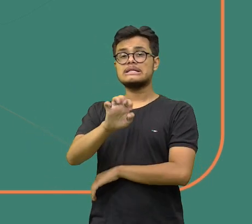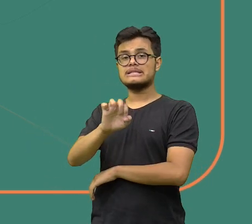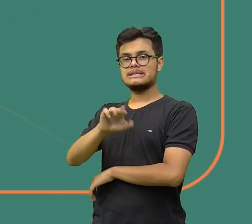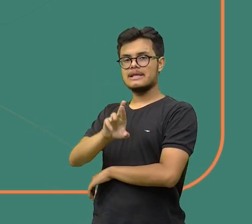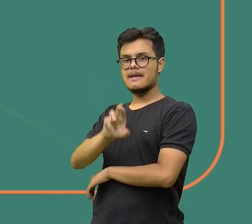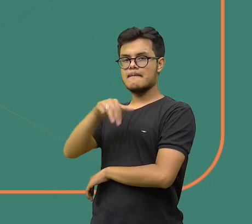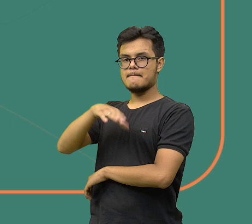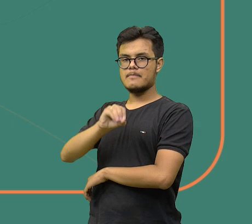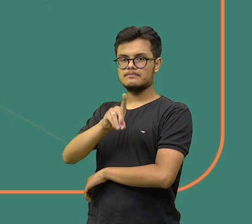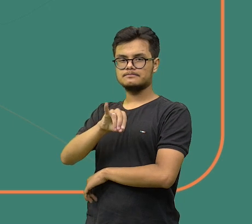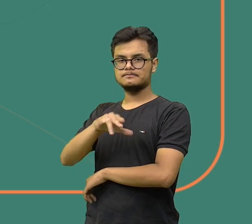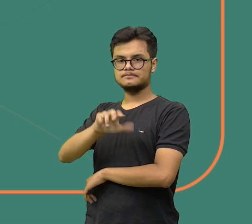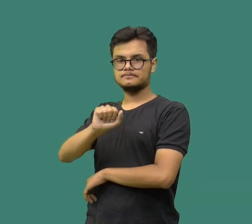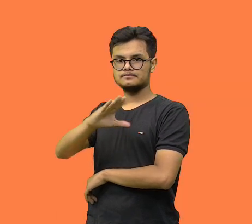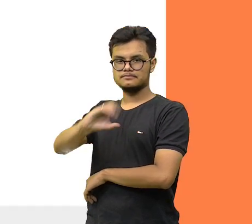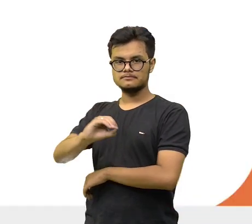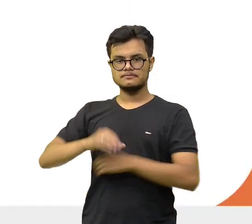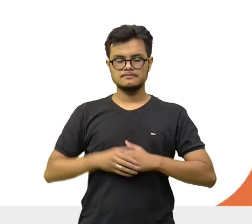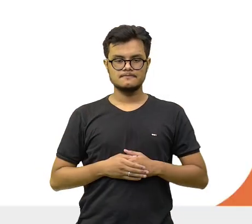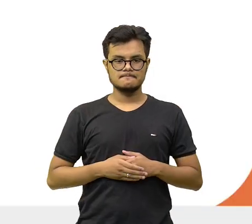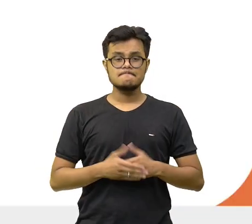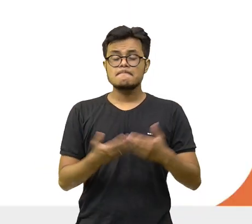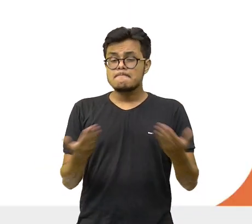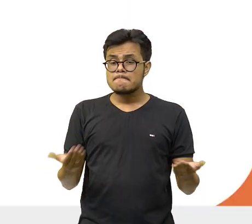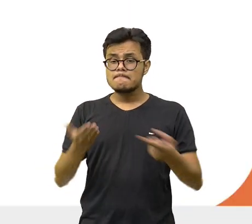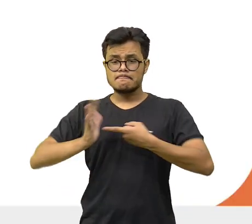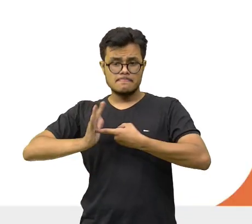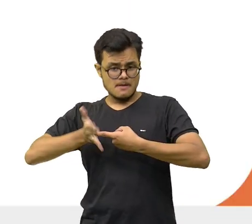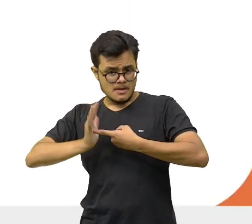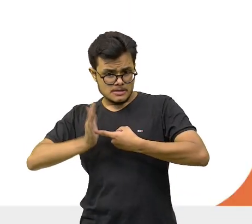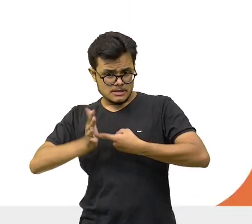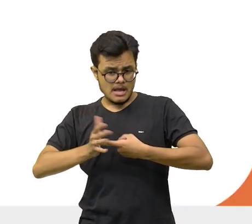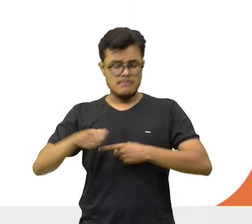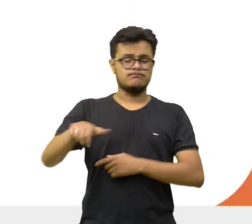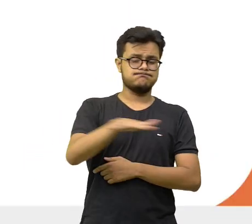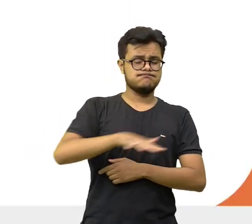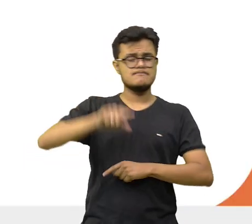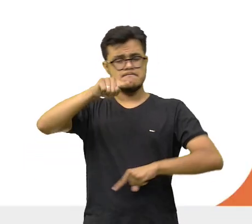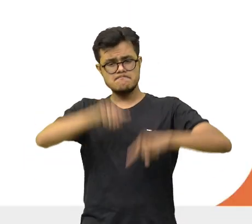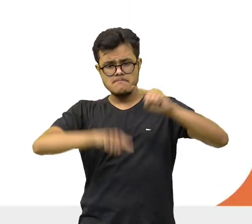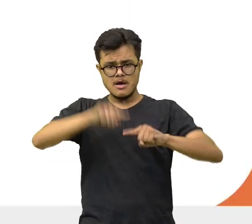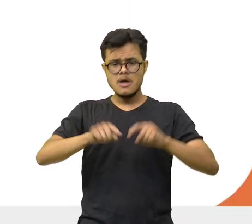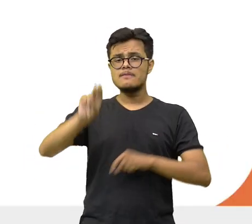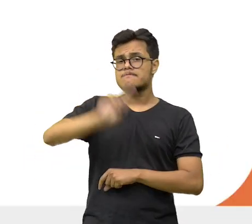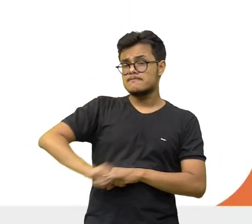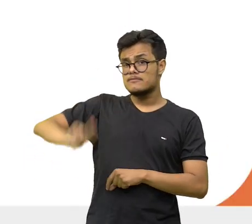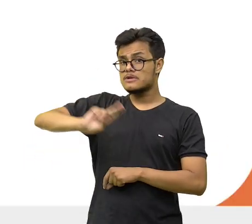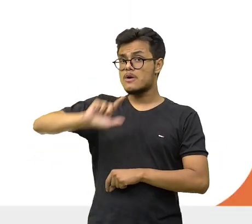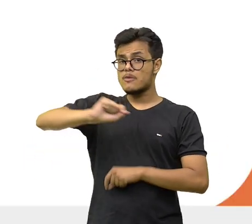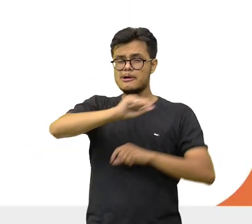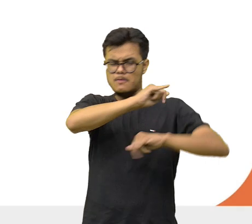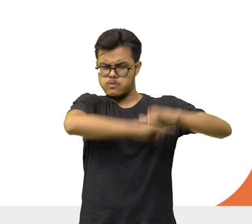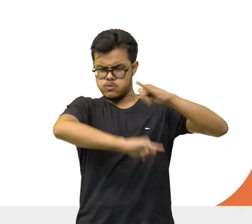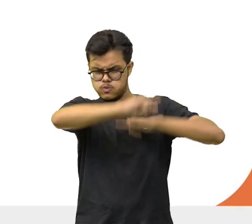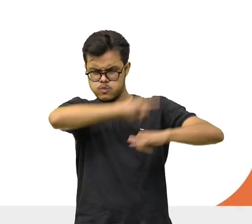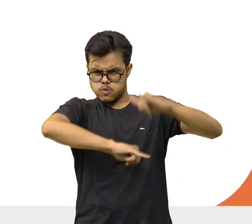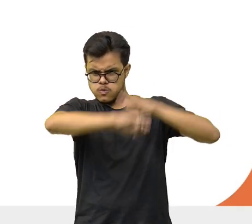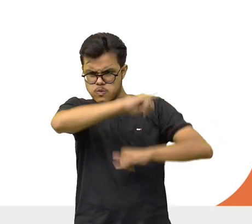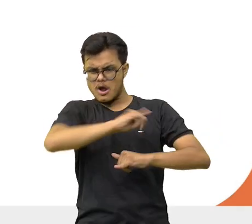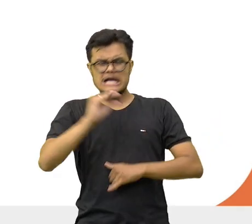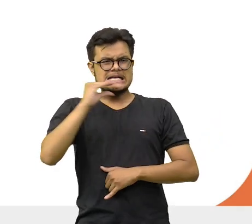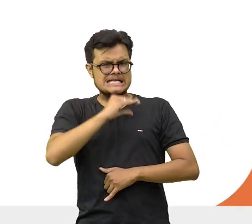que é máquinas térmicas. Máquinas térmicas são dispositivos que absorvem calor de uma fonte